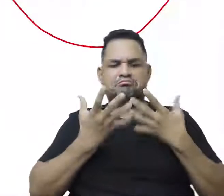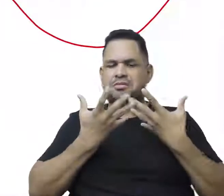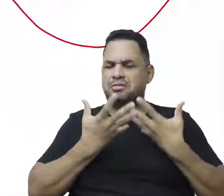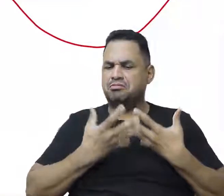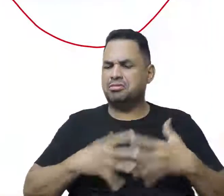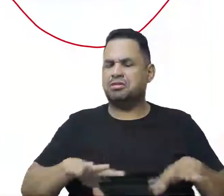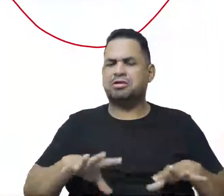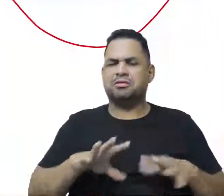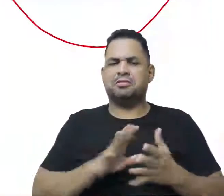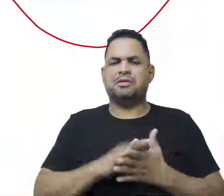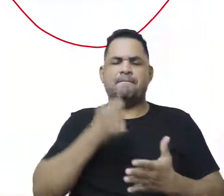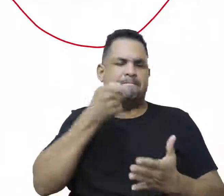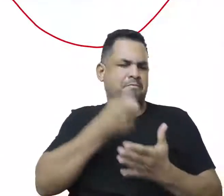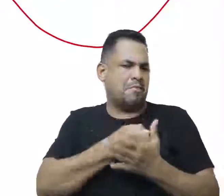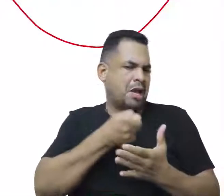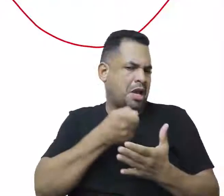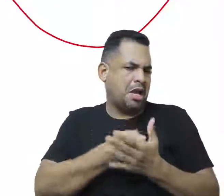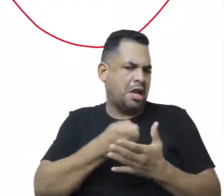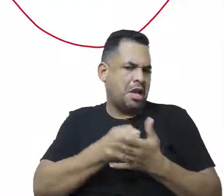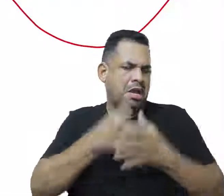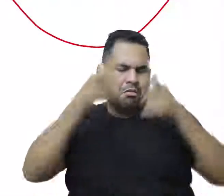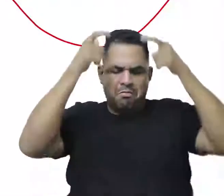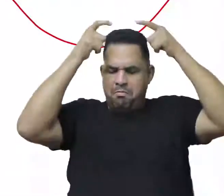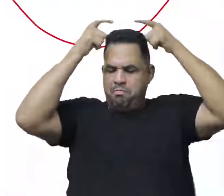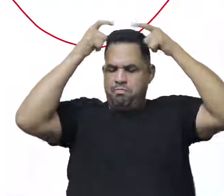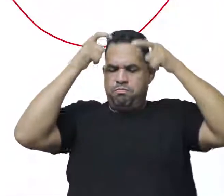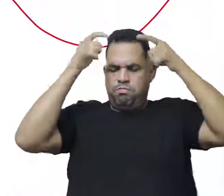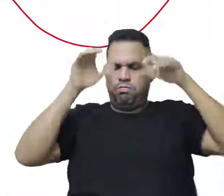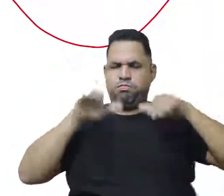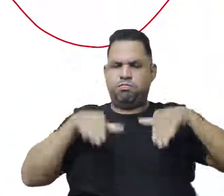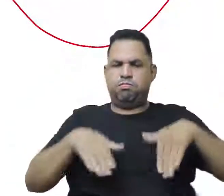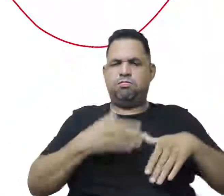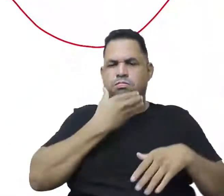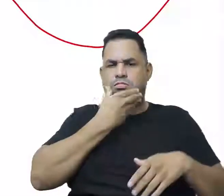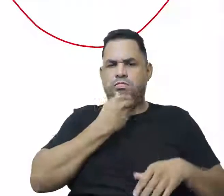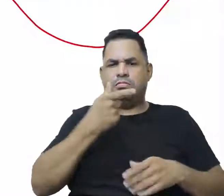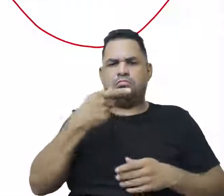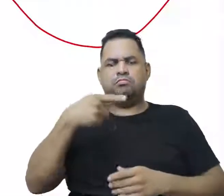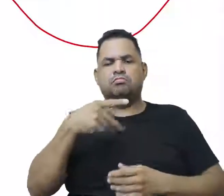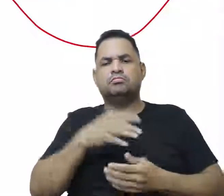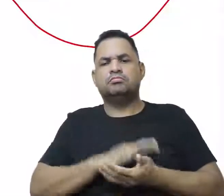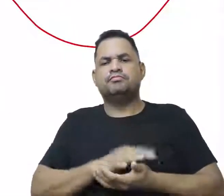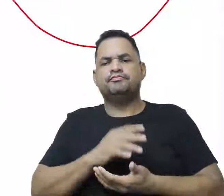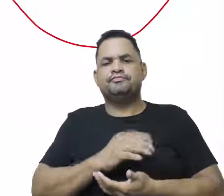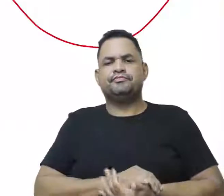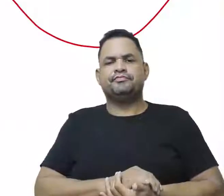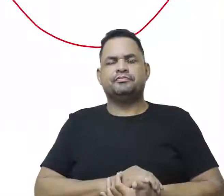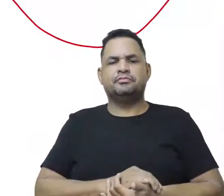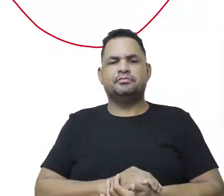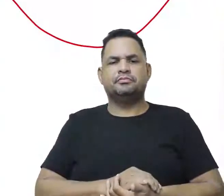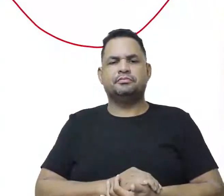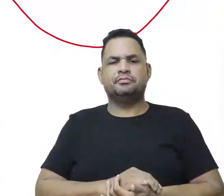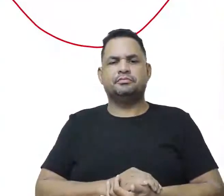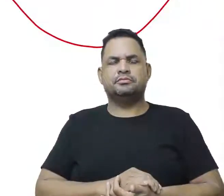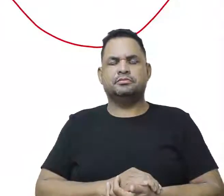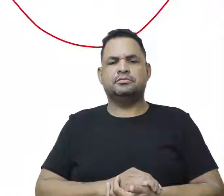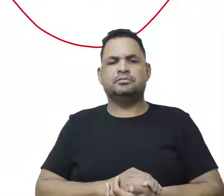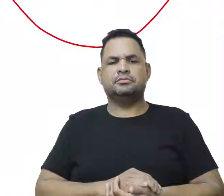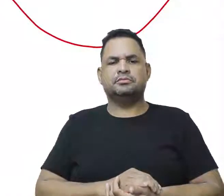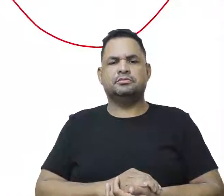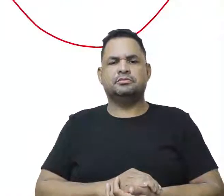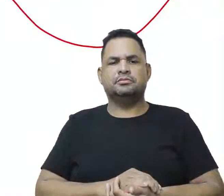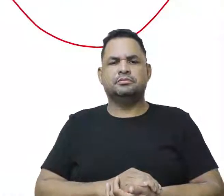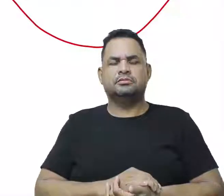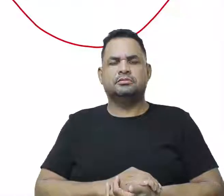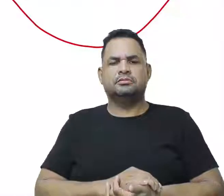pagar essas regalias de um rei e de seus e e dos seus